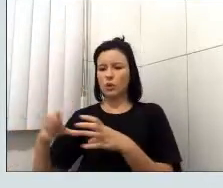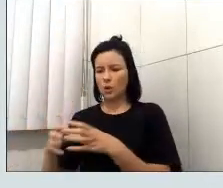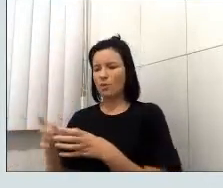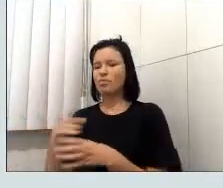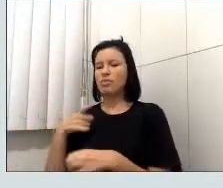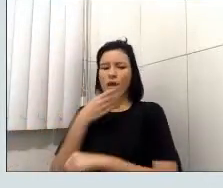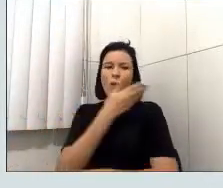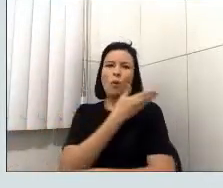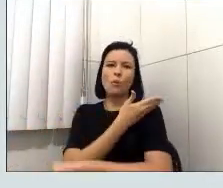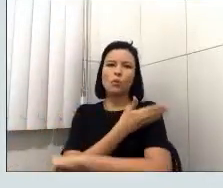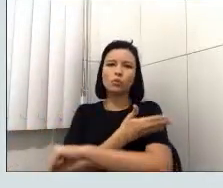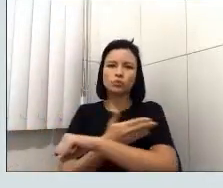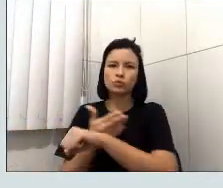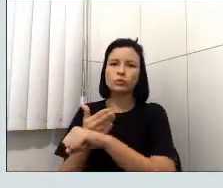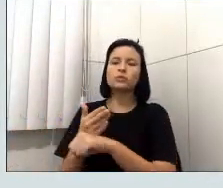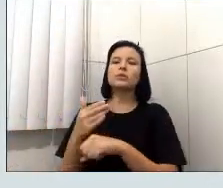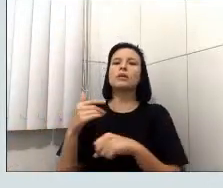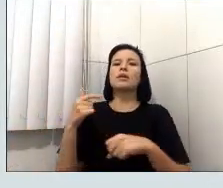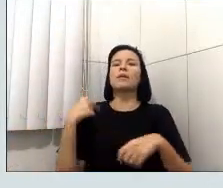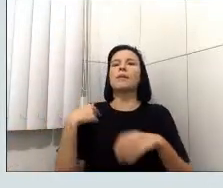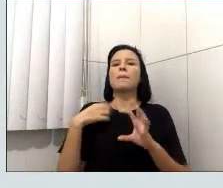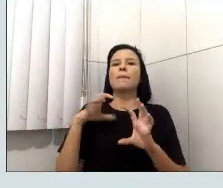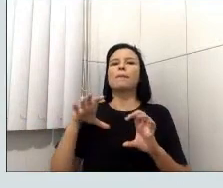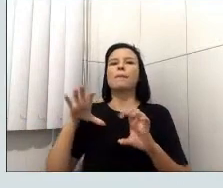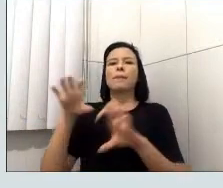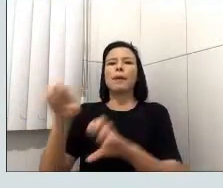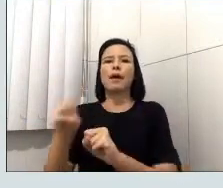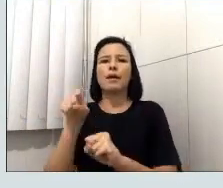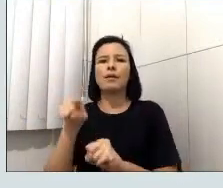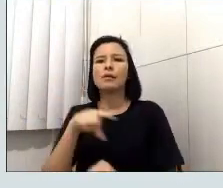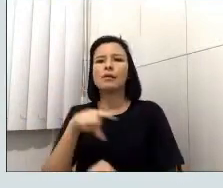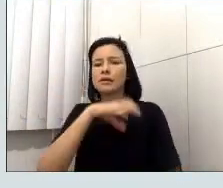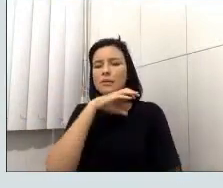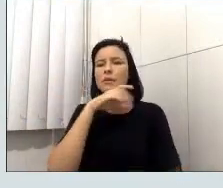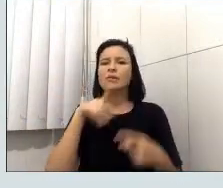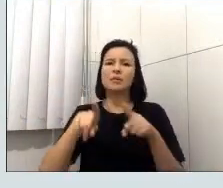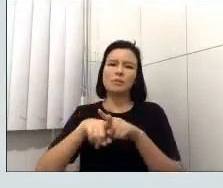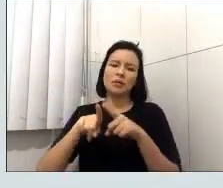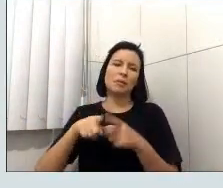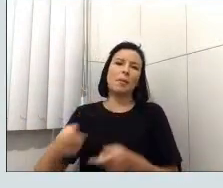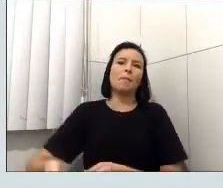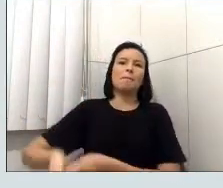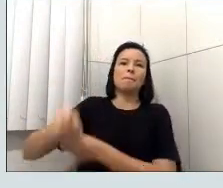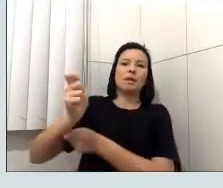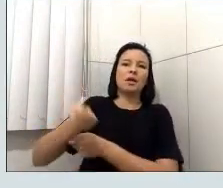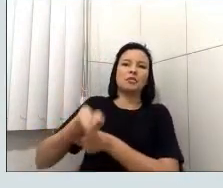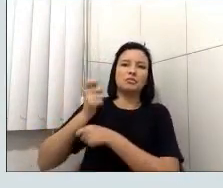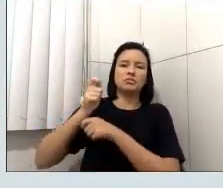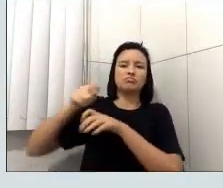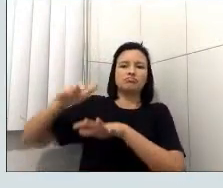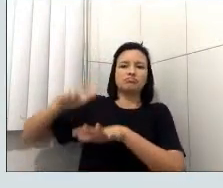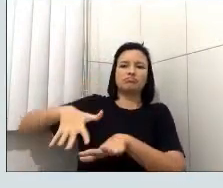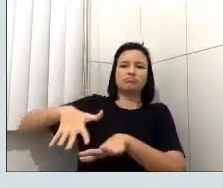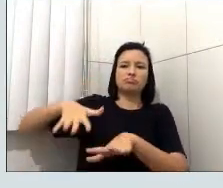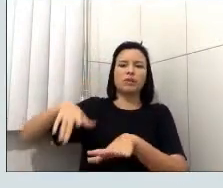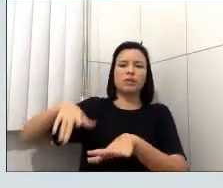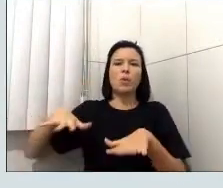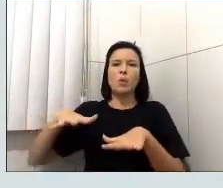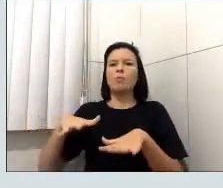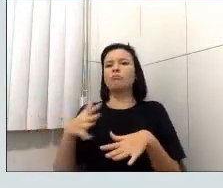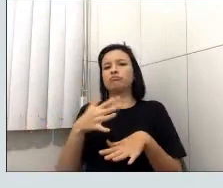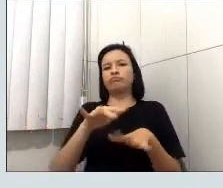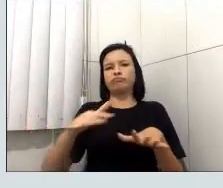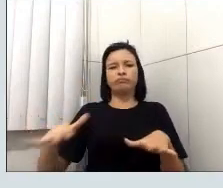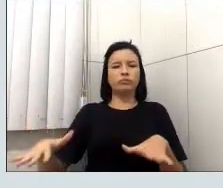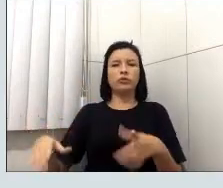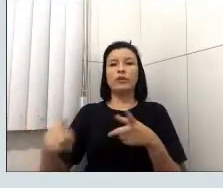costume de caçar e fazer coleta e pesca ali naquela área do litoral, mas diferente daquele primeiro